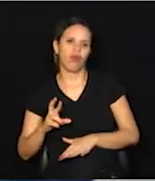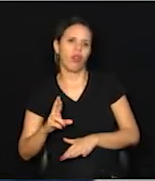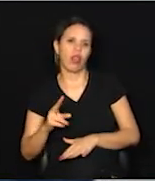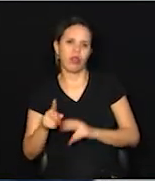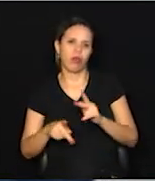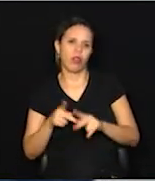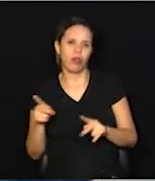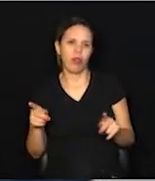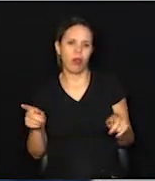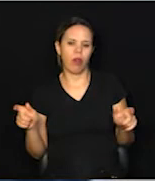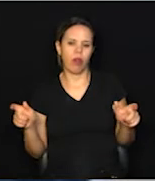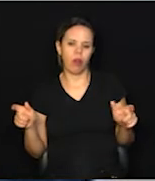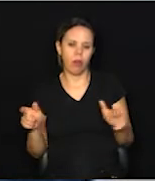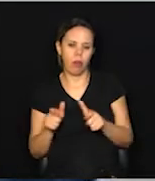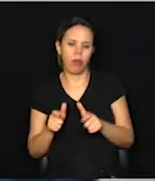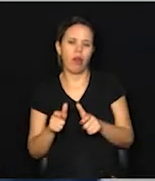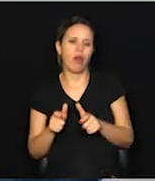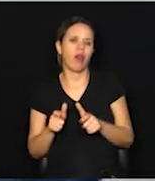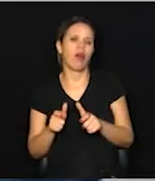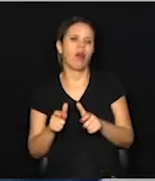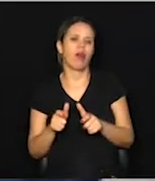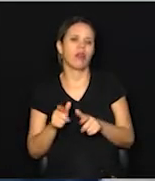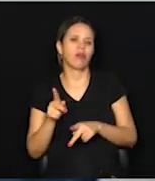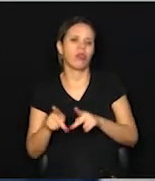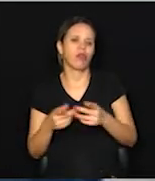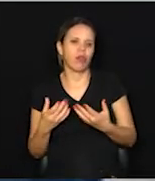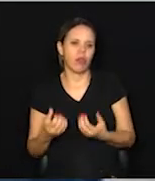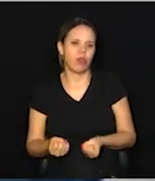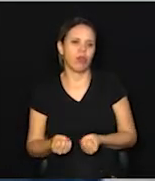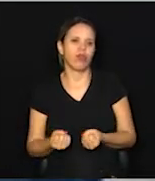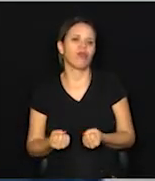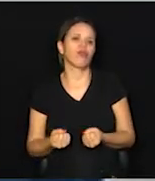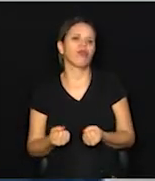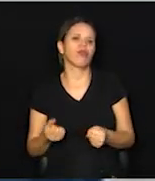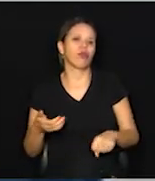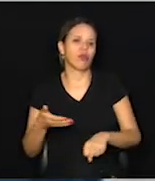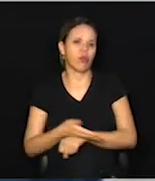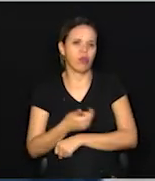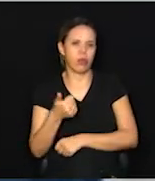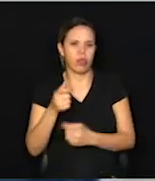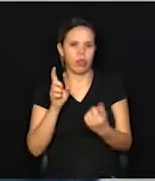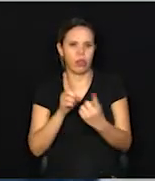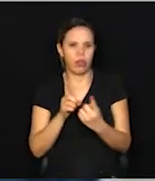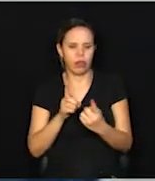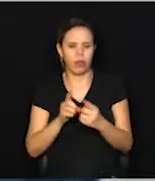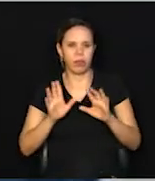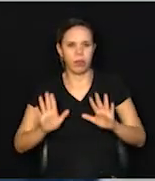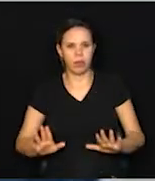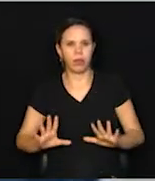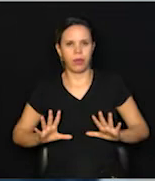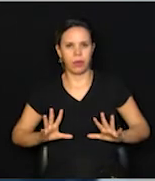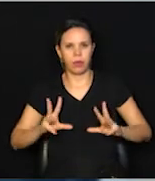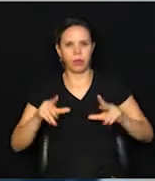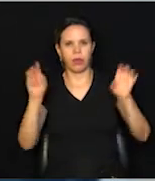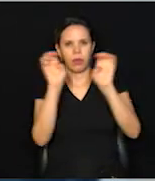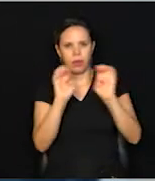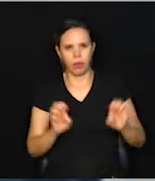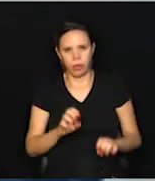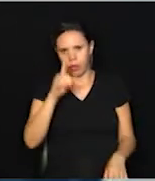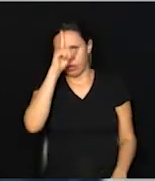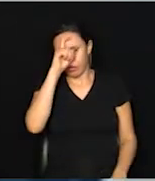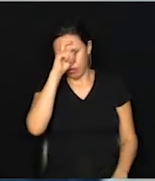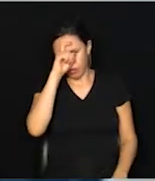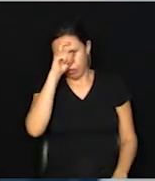de menor acesso da população às portas com o primeiro atendimento, apesar de toda a estrutura hospitalar